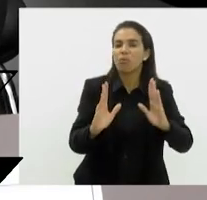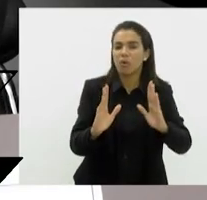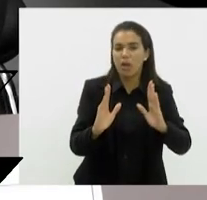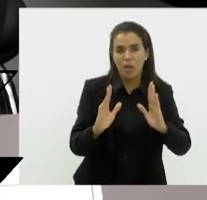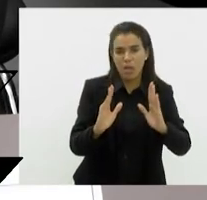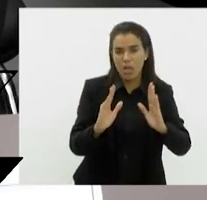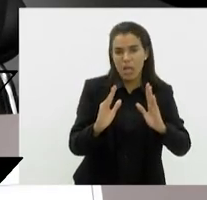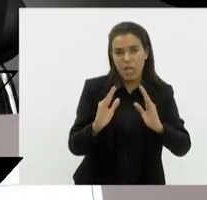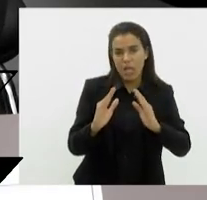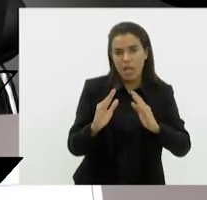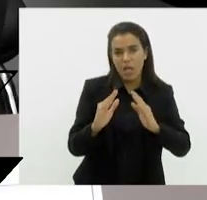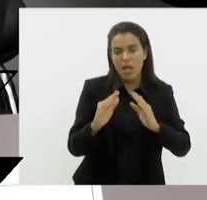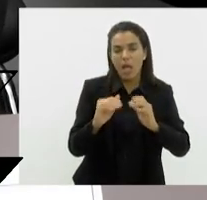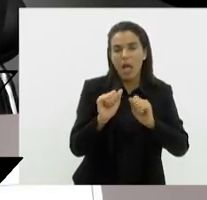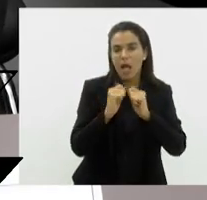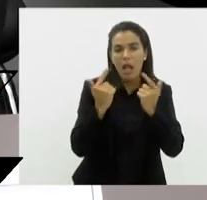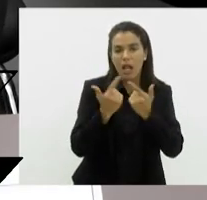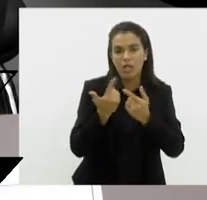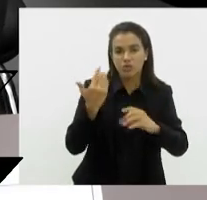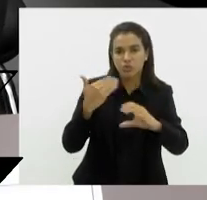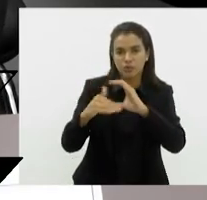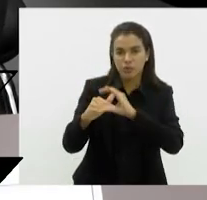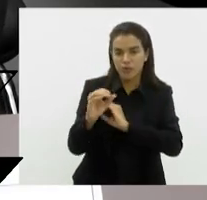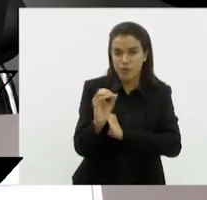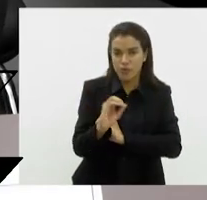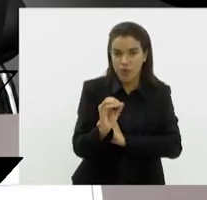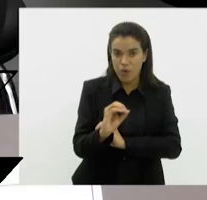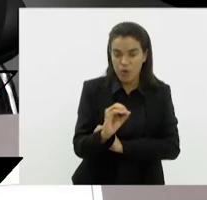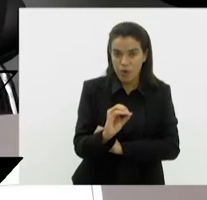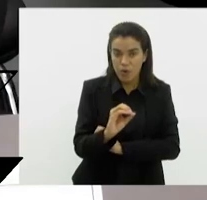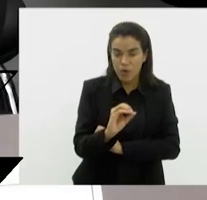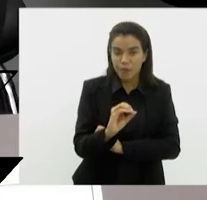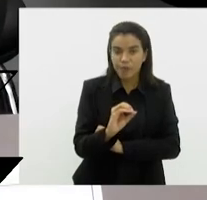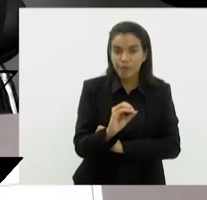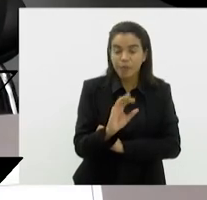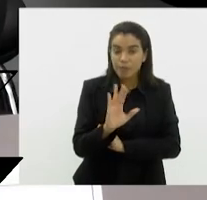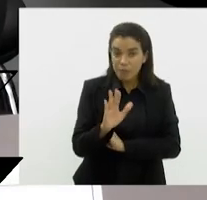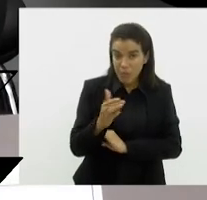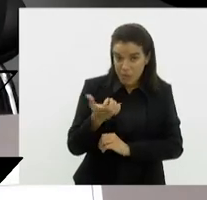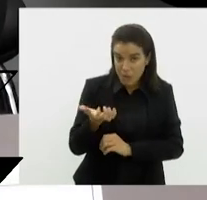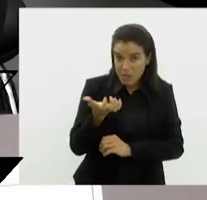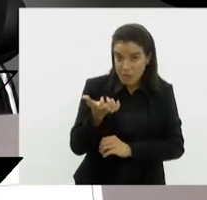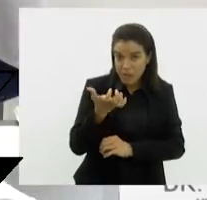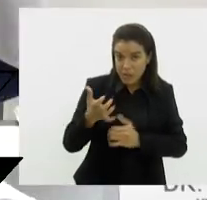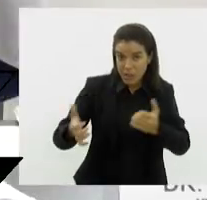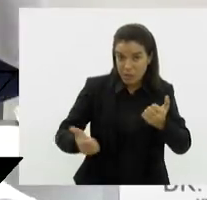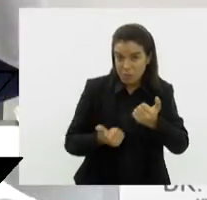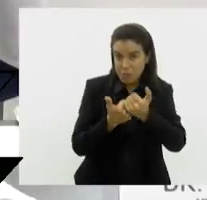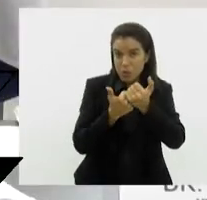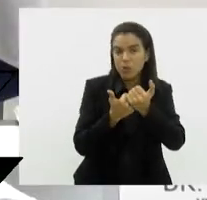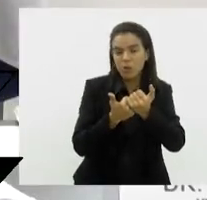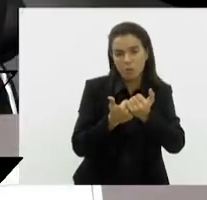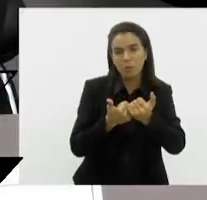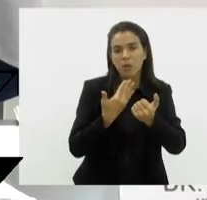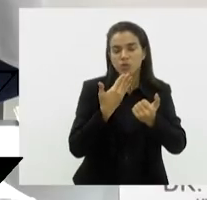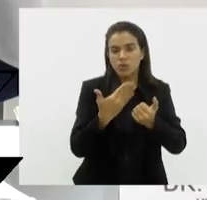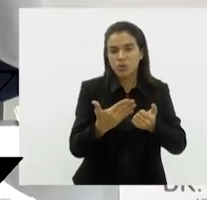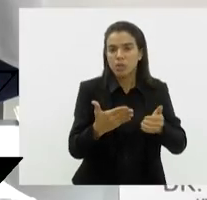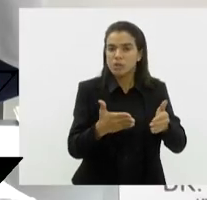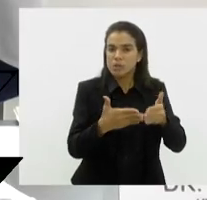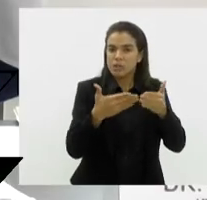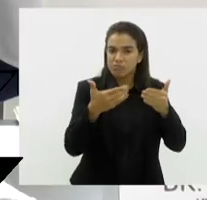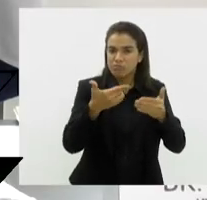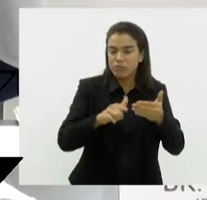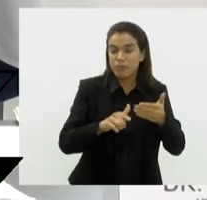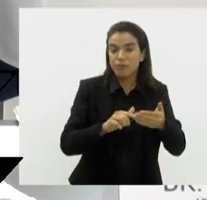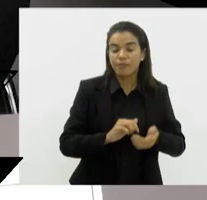ainda. Esse aqui é outro problema. Mas o que eu quero dizer é que. Mas, de qualquer forma, se Vossa Excelência quiser ratificar aqui, a gente pode deliberar novamente. Não é para ratificar, é